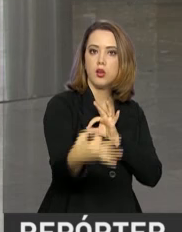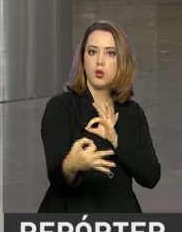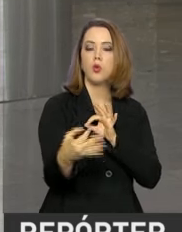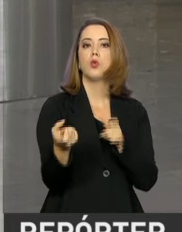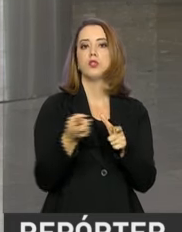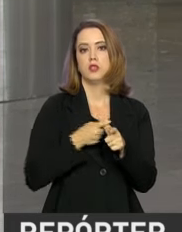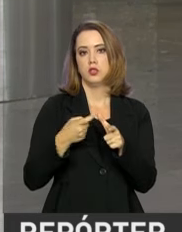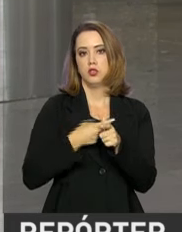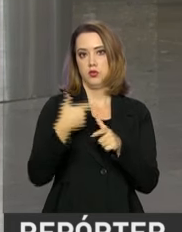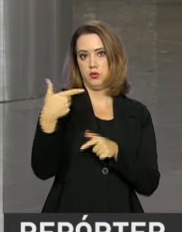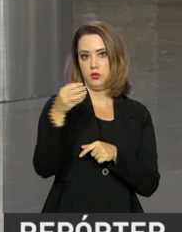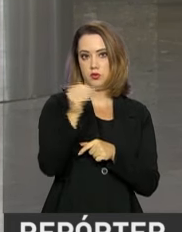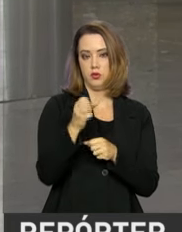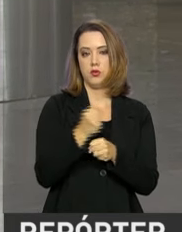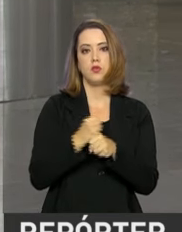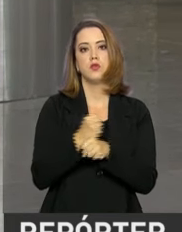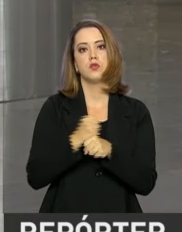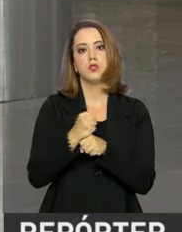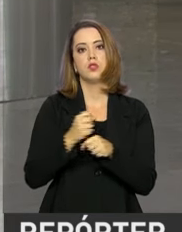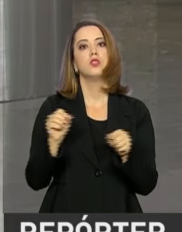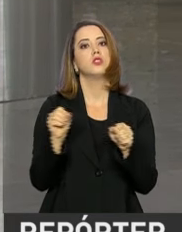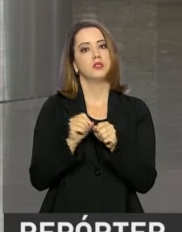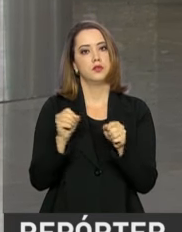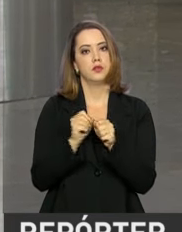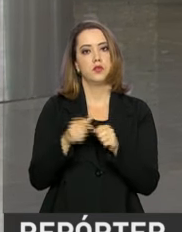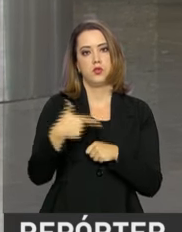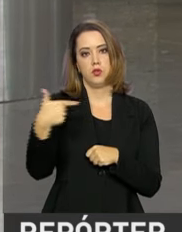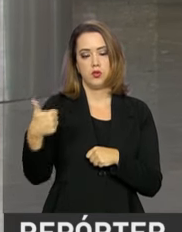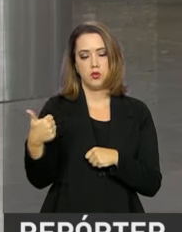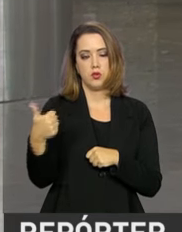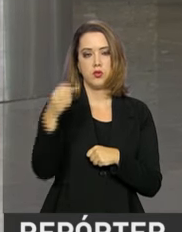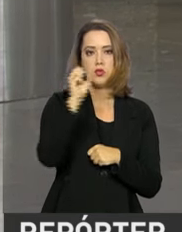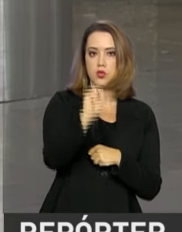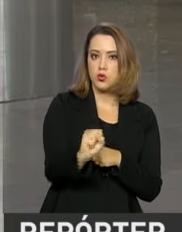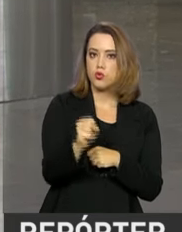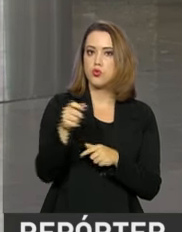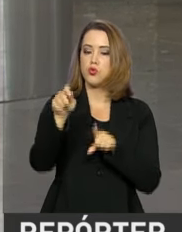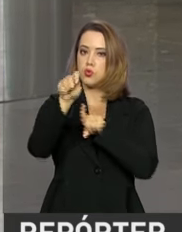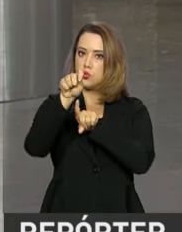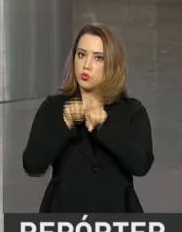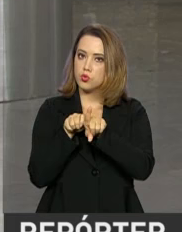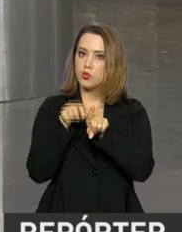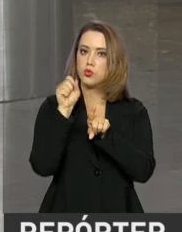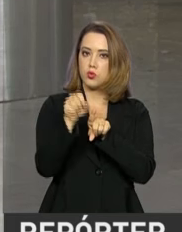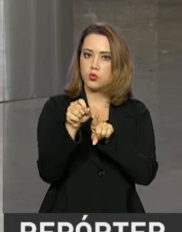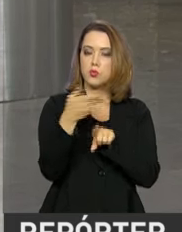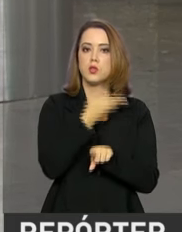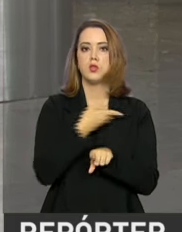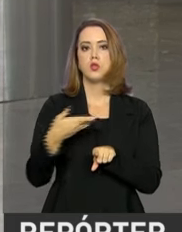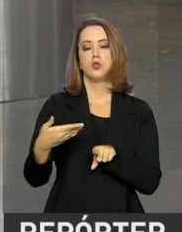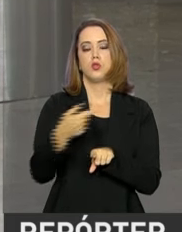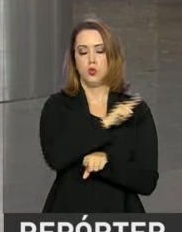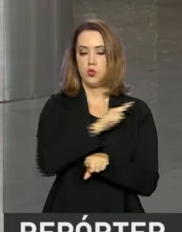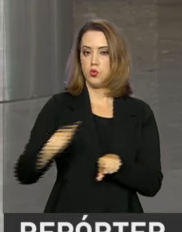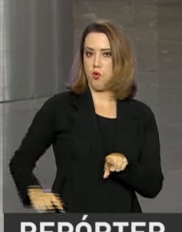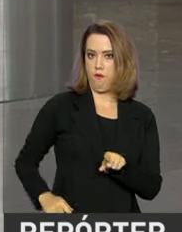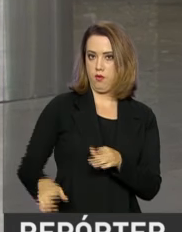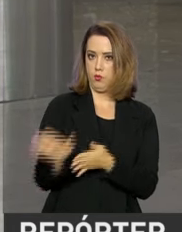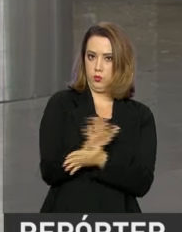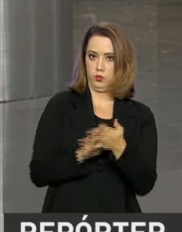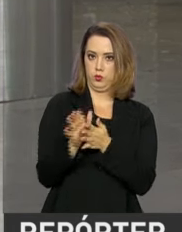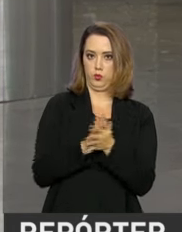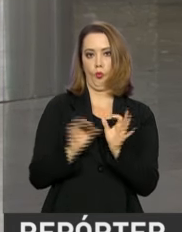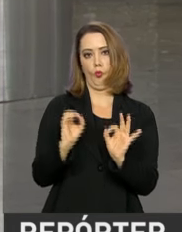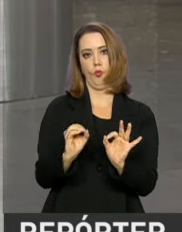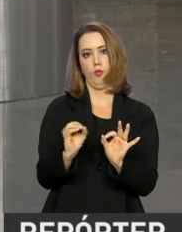e estabelecer um cronograma de 18 meses, sendo que no primeiro mês os governadores não pagariam nada em relação à